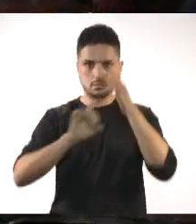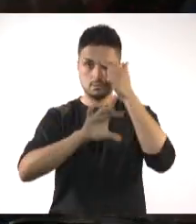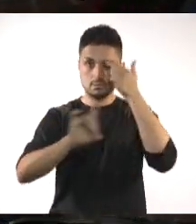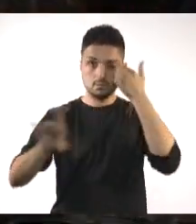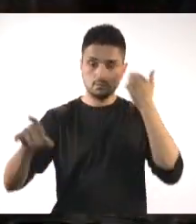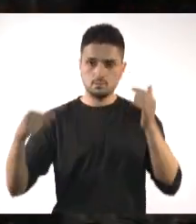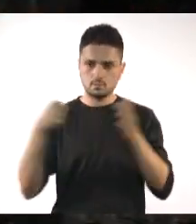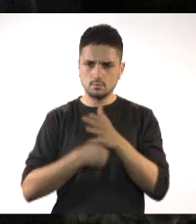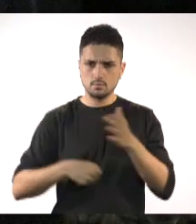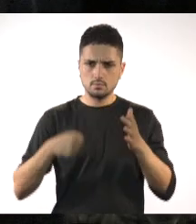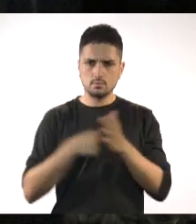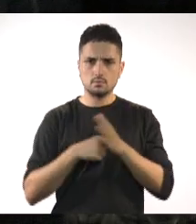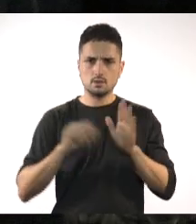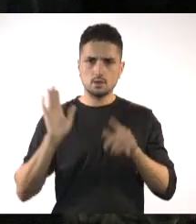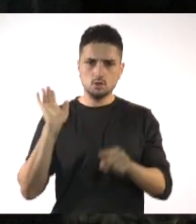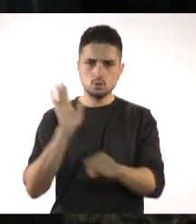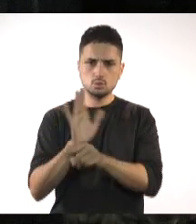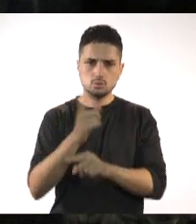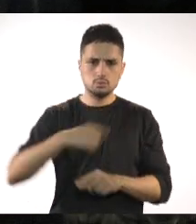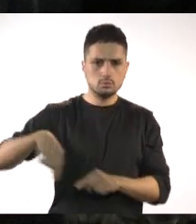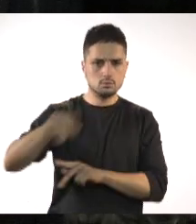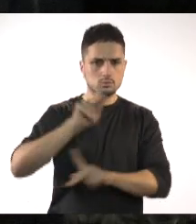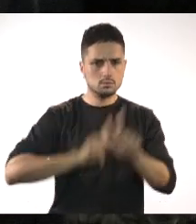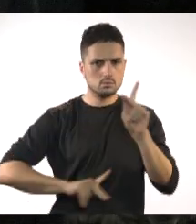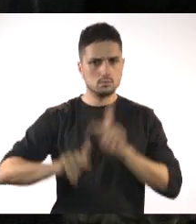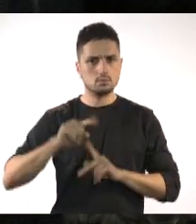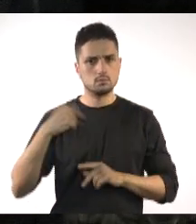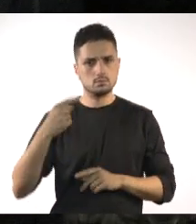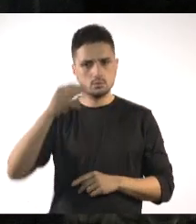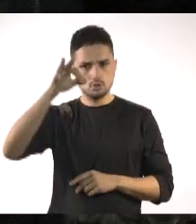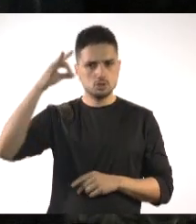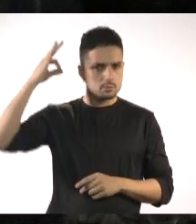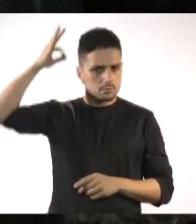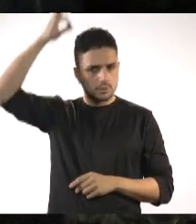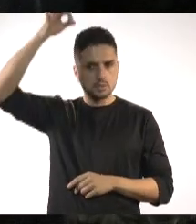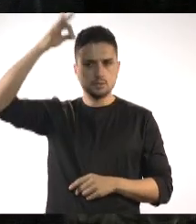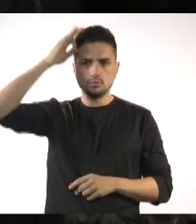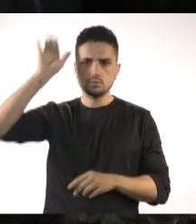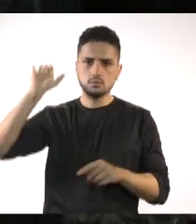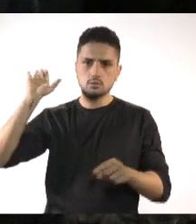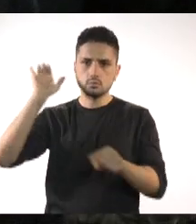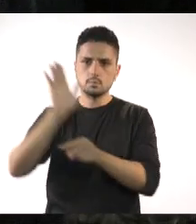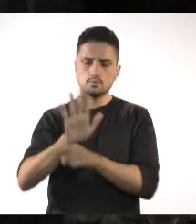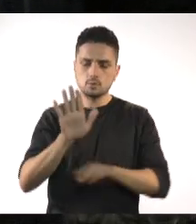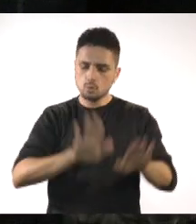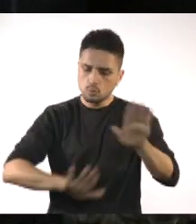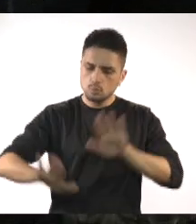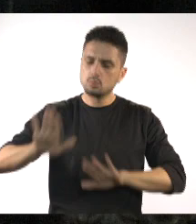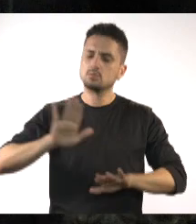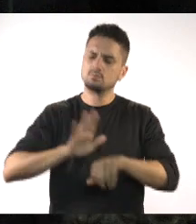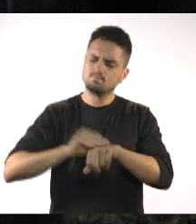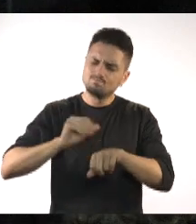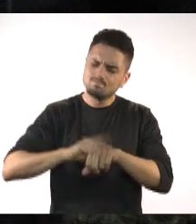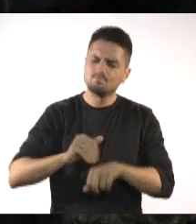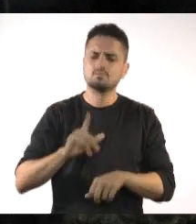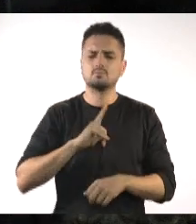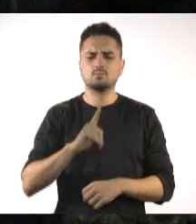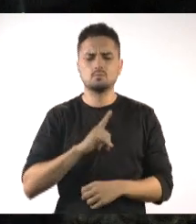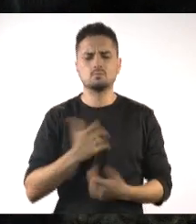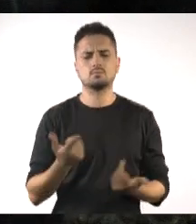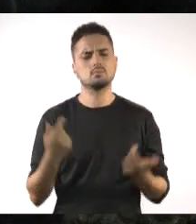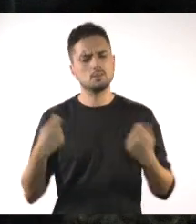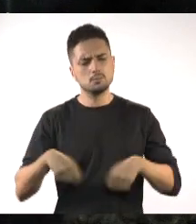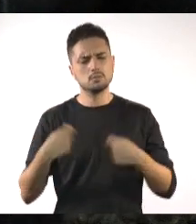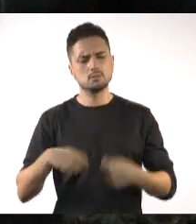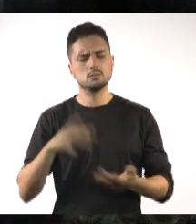todo o nosso povo, para que, iluminados pelo vosso Santo Espírito, cuidem com carinho de todas as várias situações que